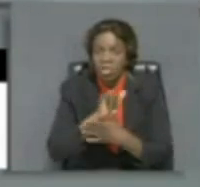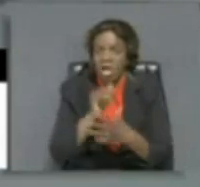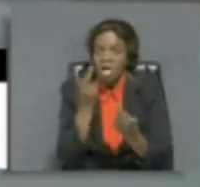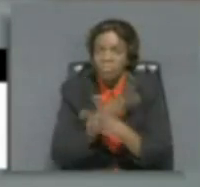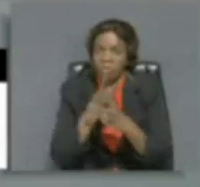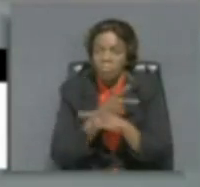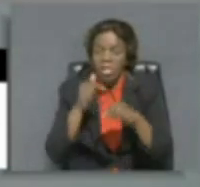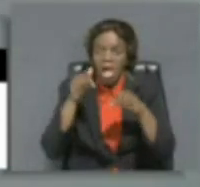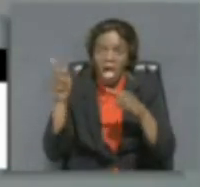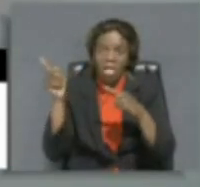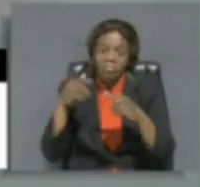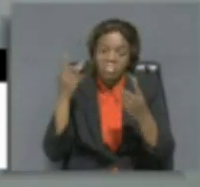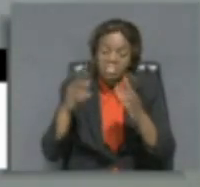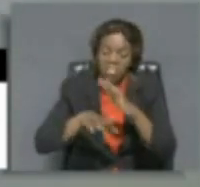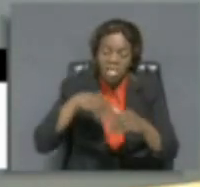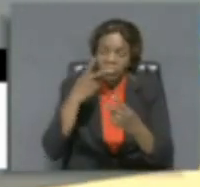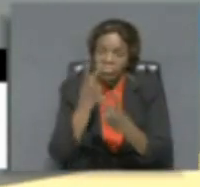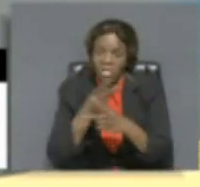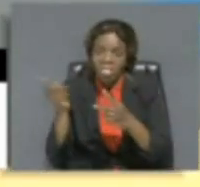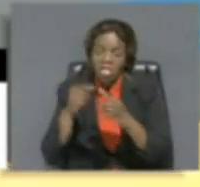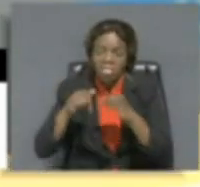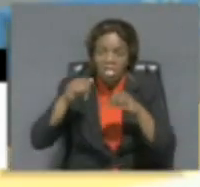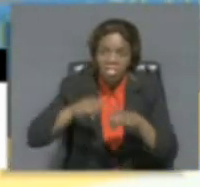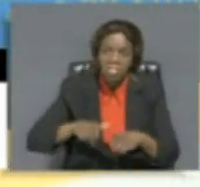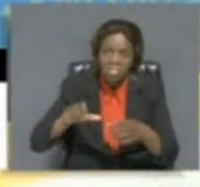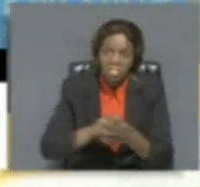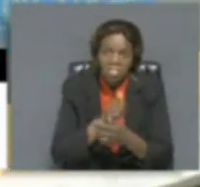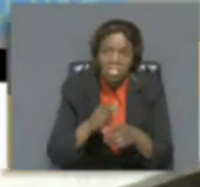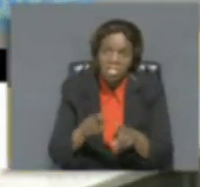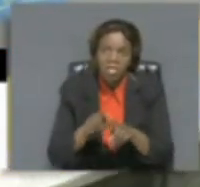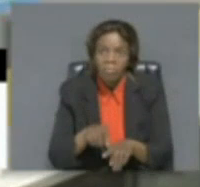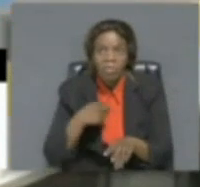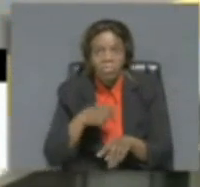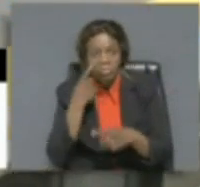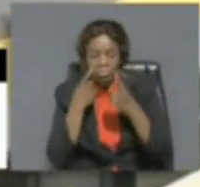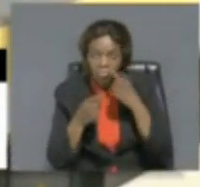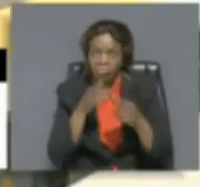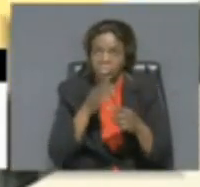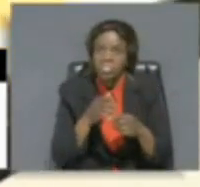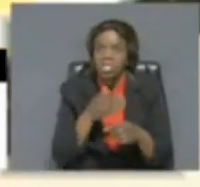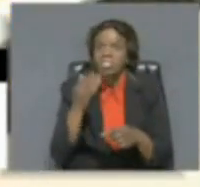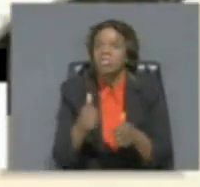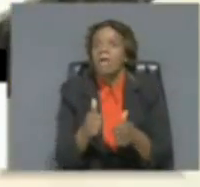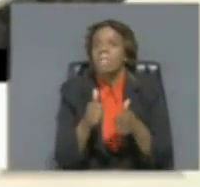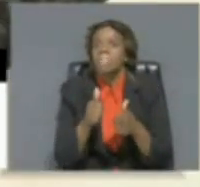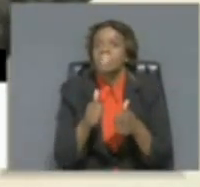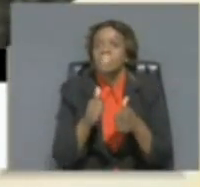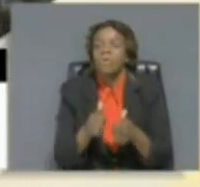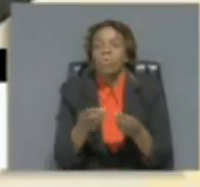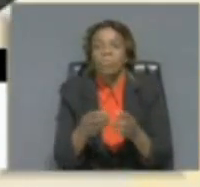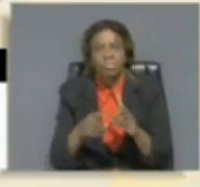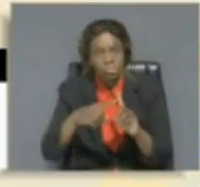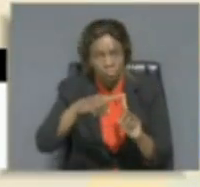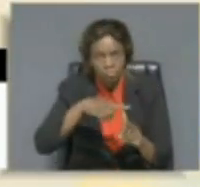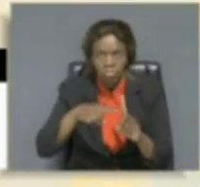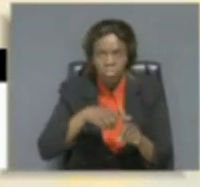e vice-versa, e que culminou com um dia, meio-dia já positivo. Ainda não temos um balanço